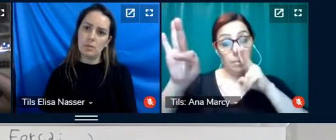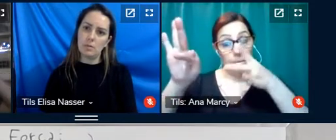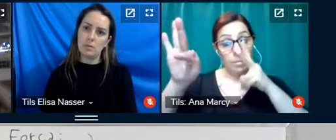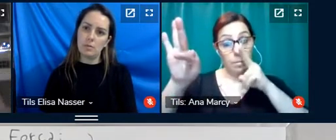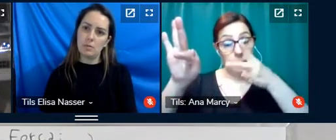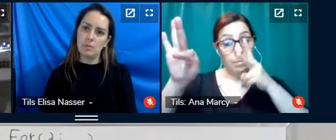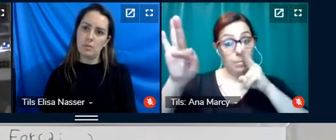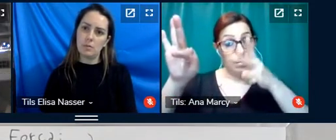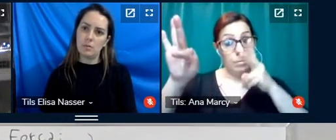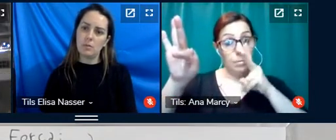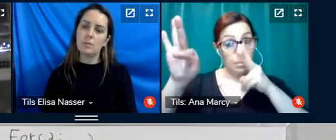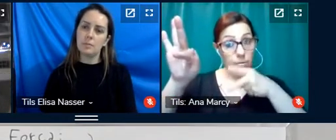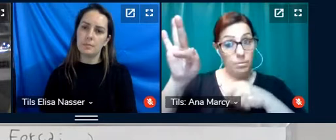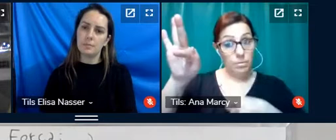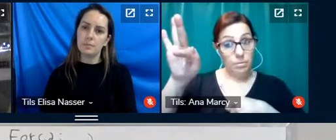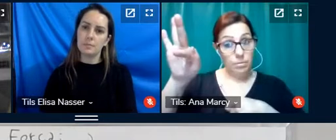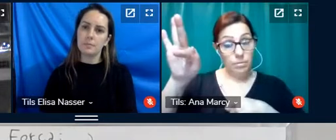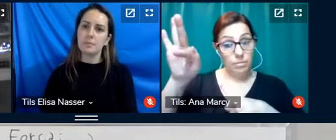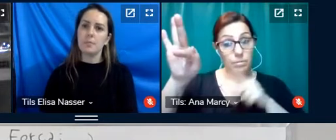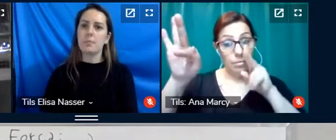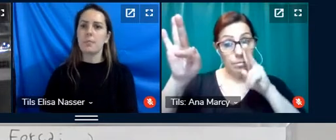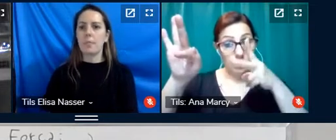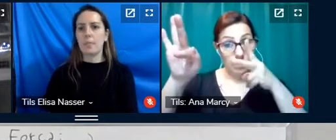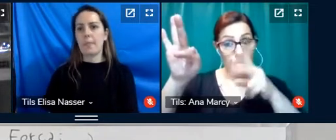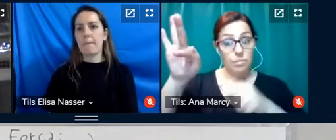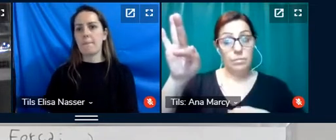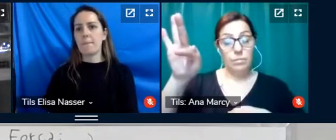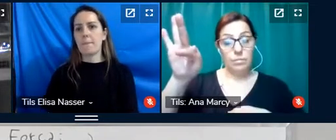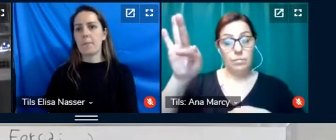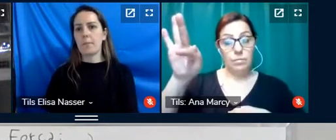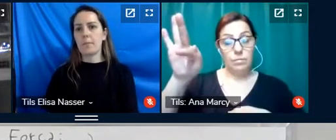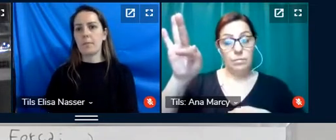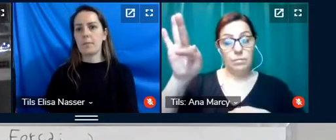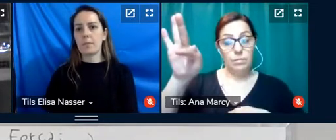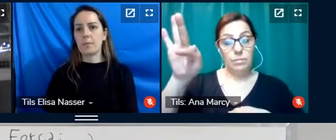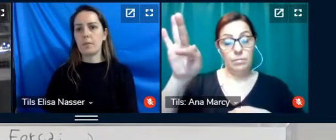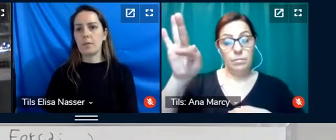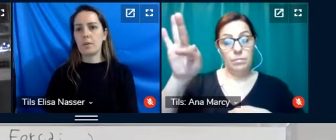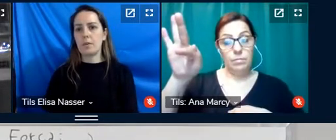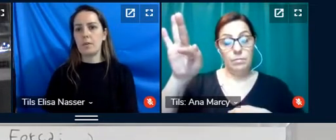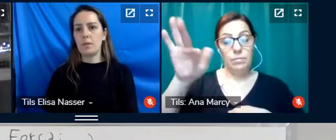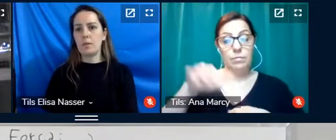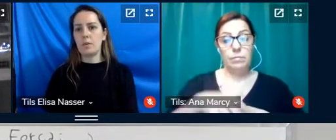Tá? F é a intensidade da força. Então, F